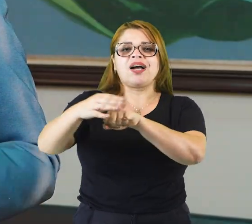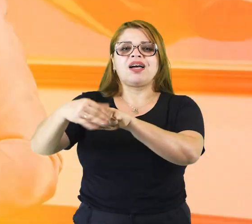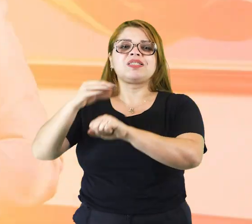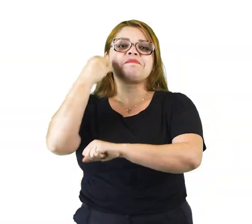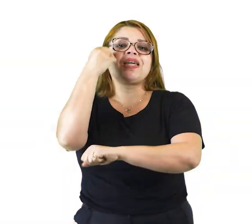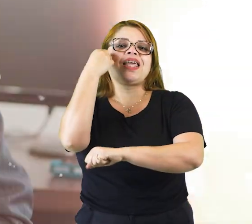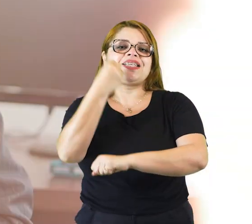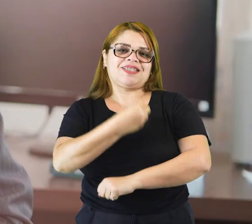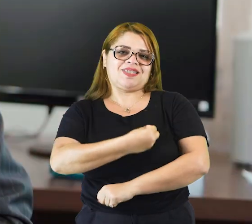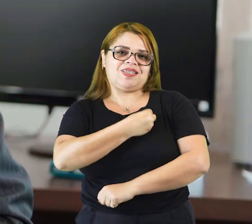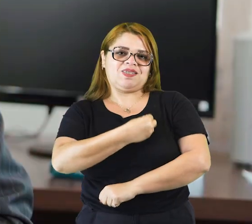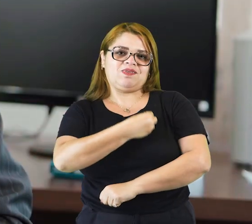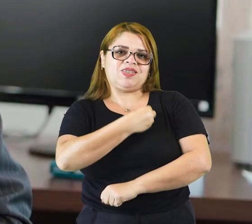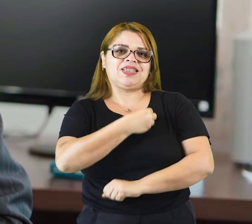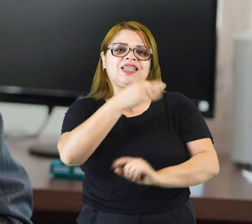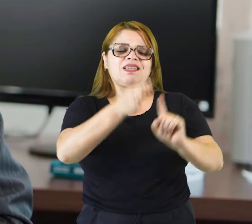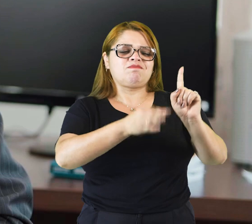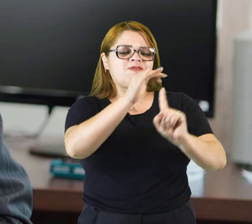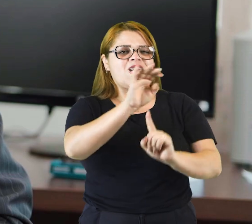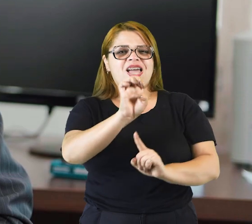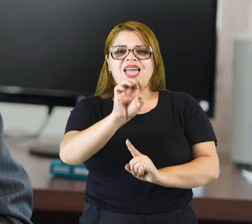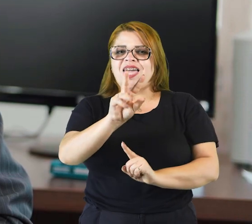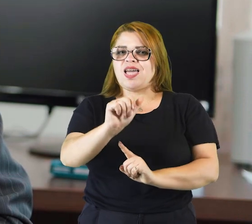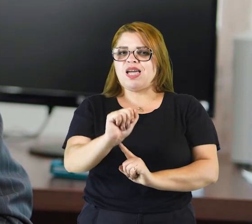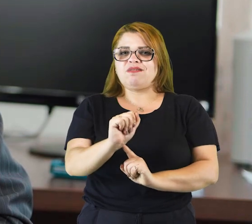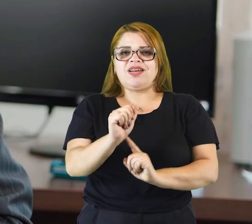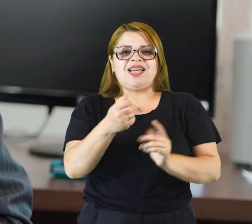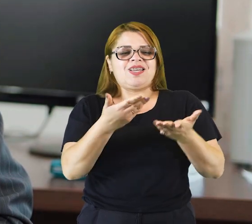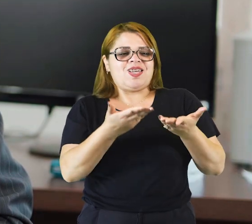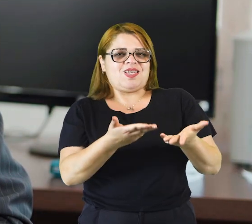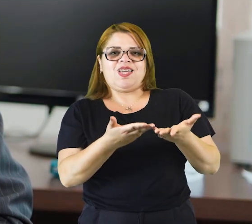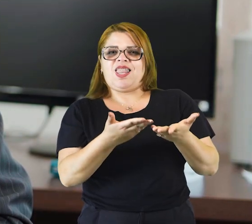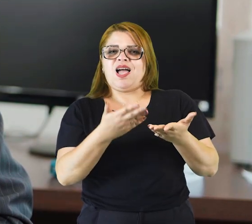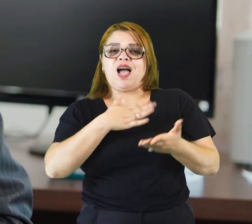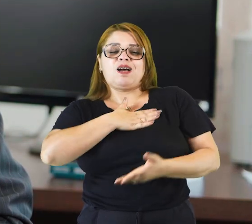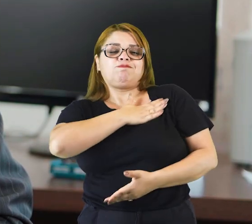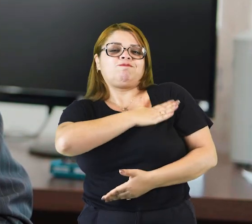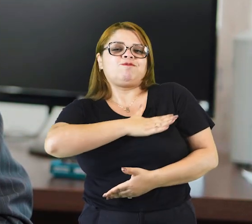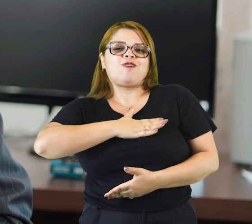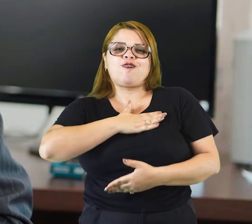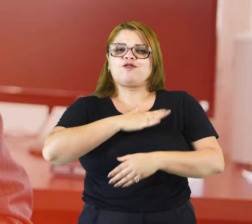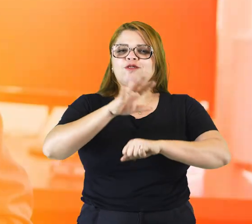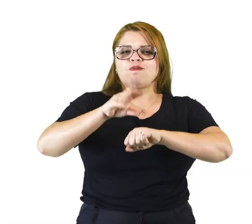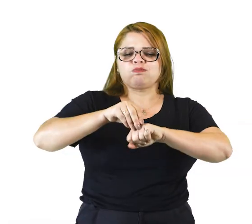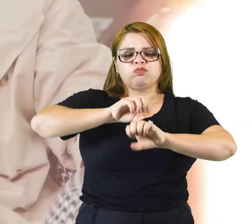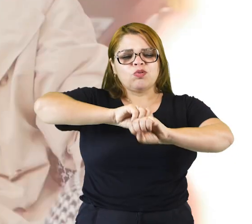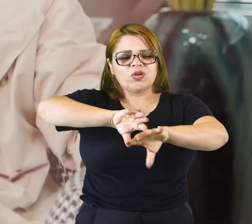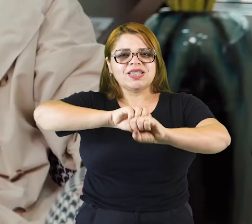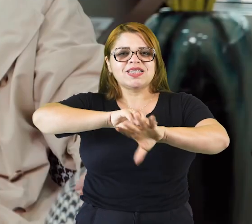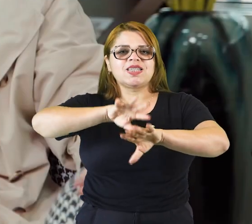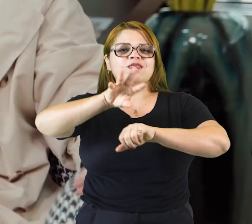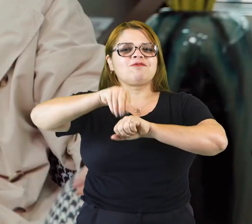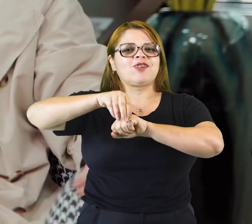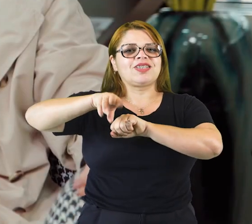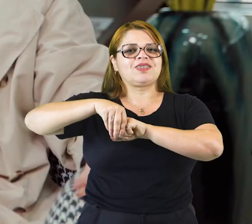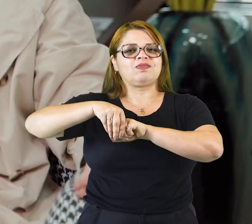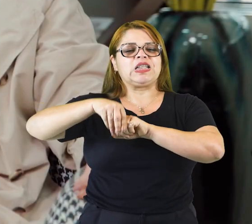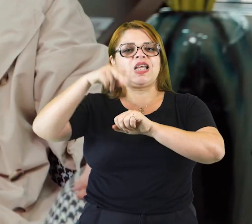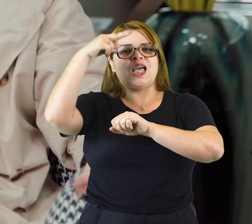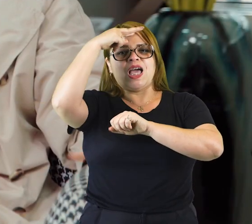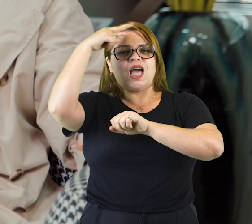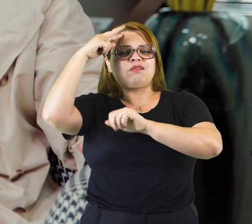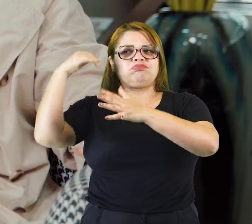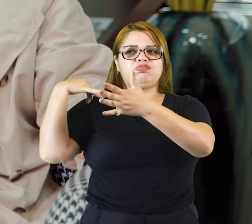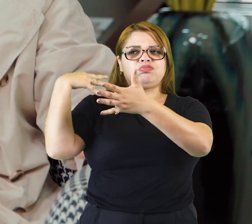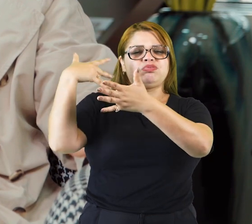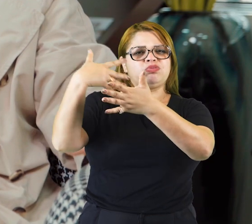da vida. A desembargadora Eva é uma apaixonada pelo ensino, né? Pelo conhecimento. Ela faz parte da história